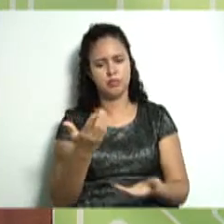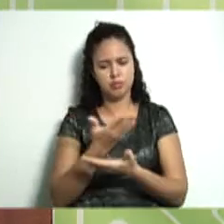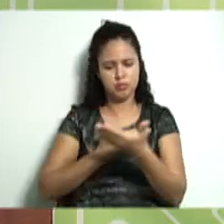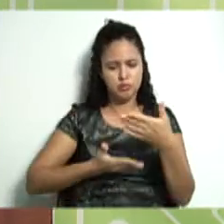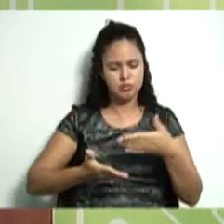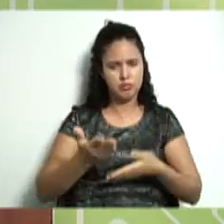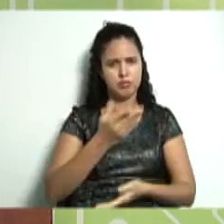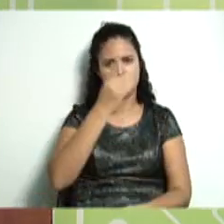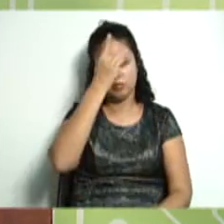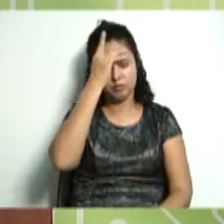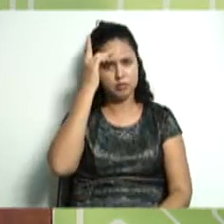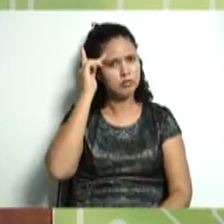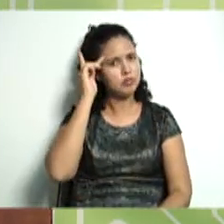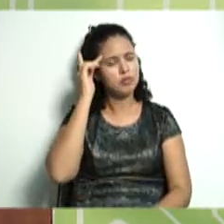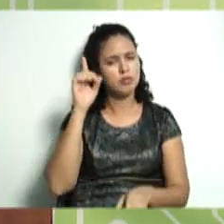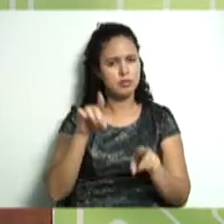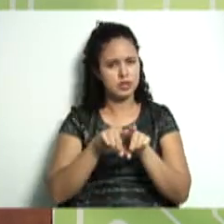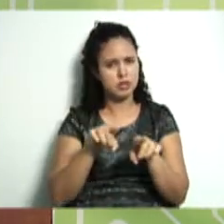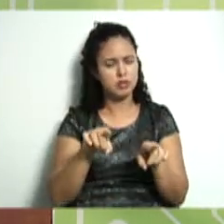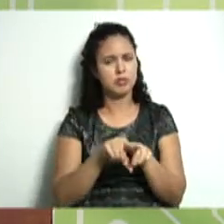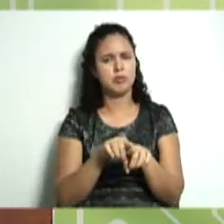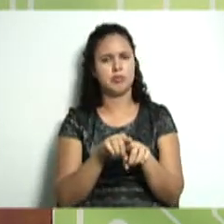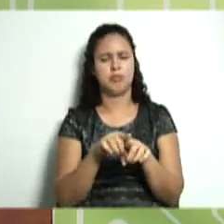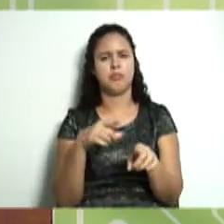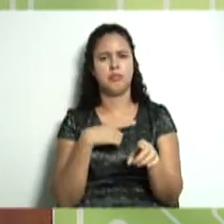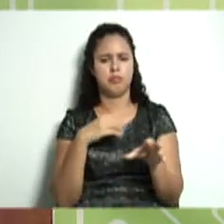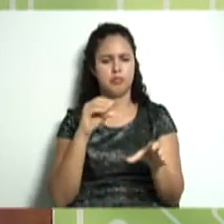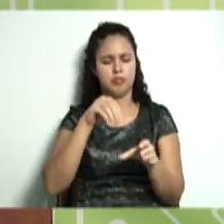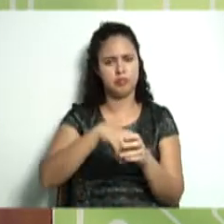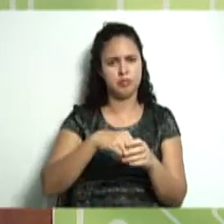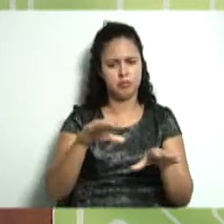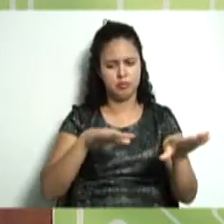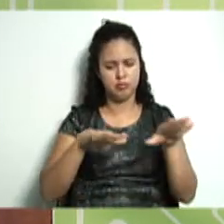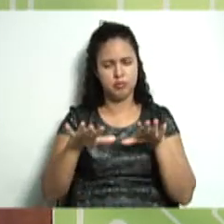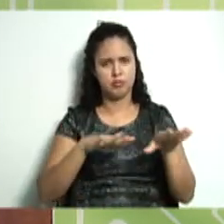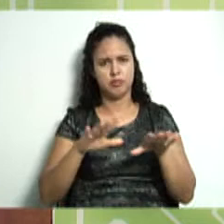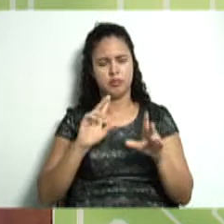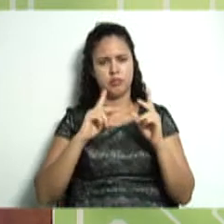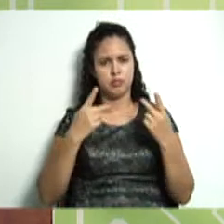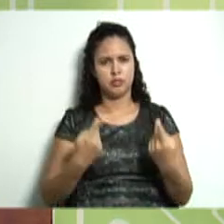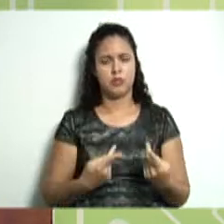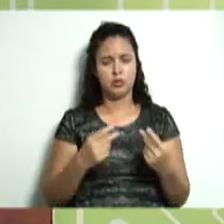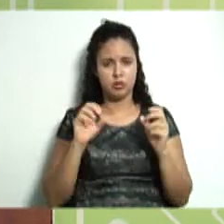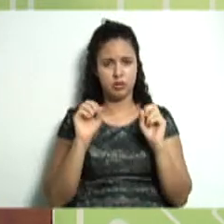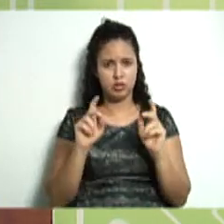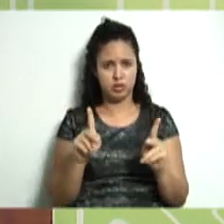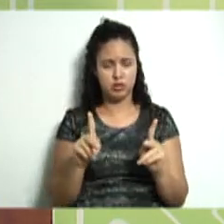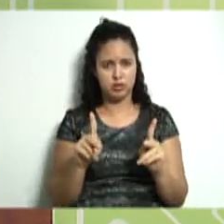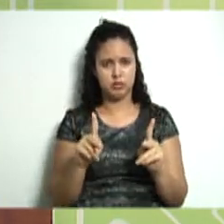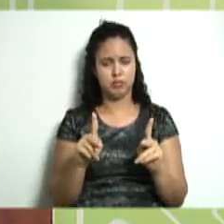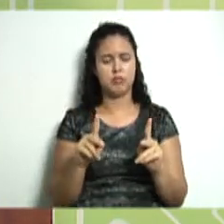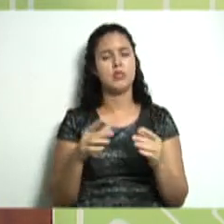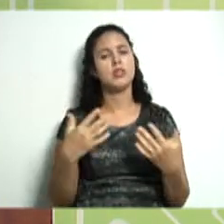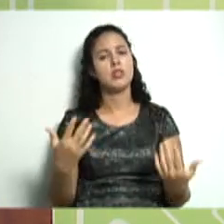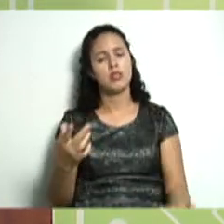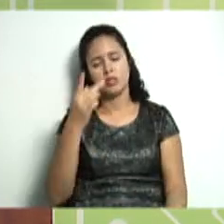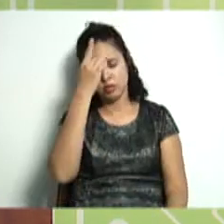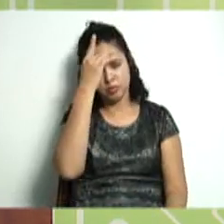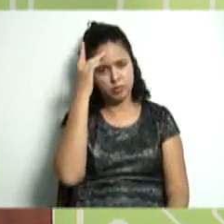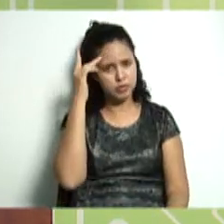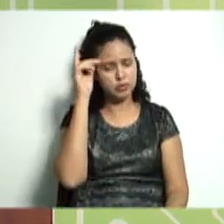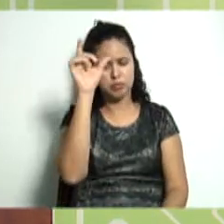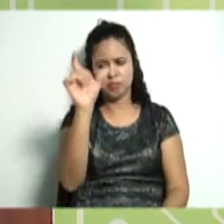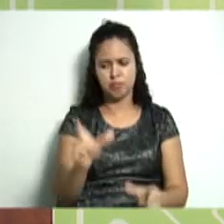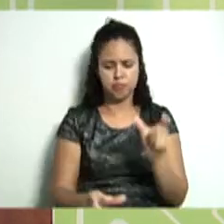entre as pessoas e está envolvida no movimento humanista, ok? O ser humano, ele acaba sendo